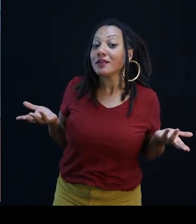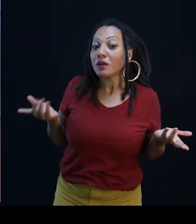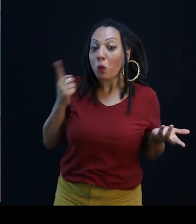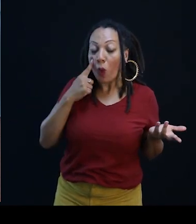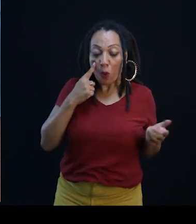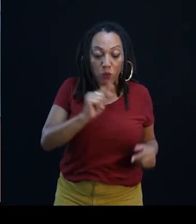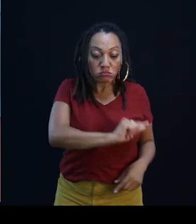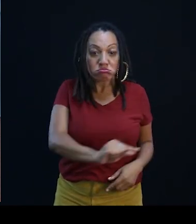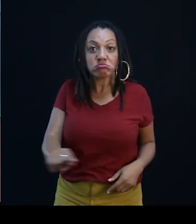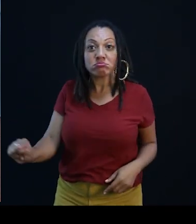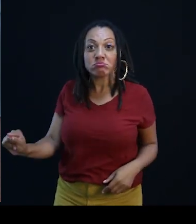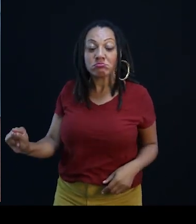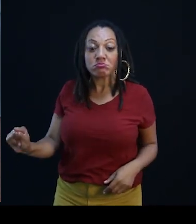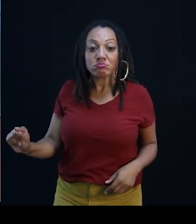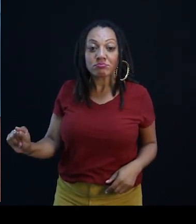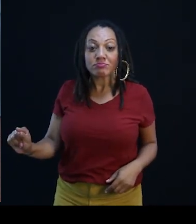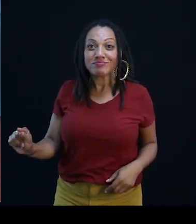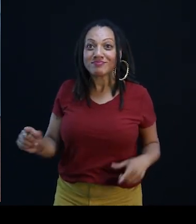Era esse ou esse?